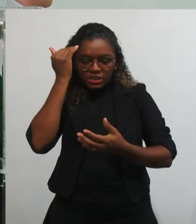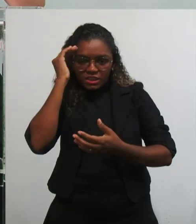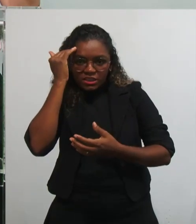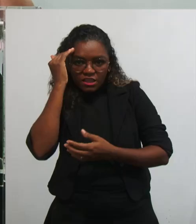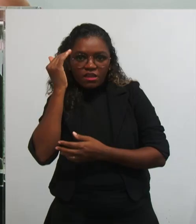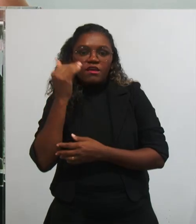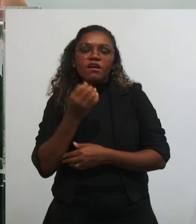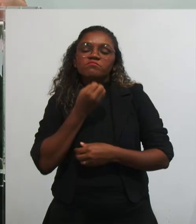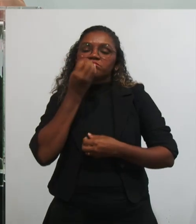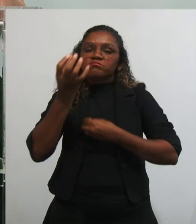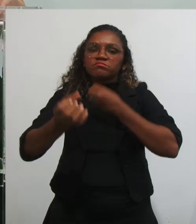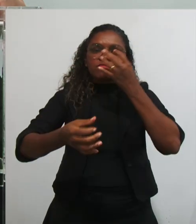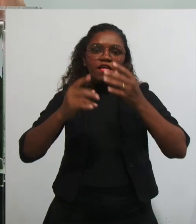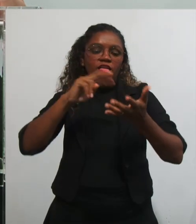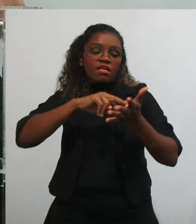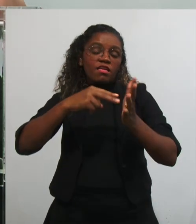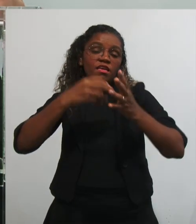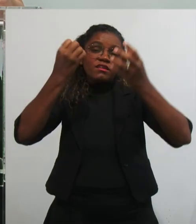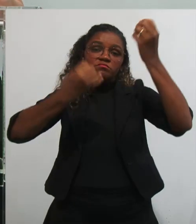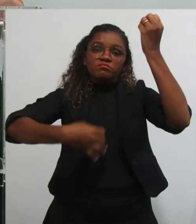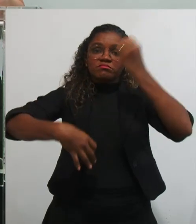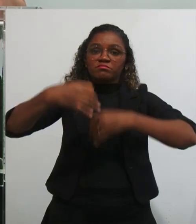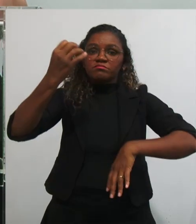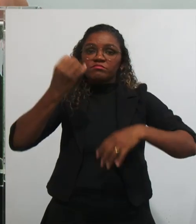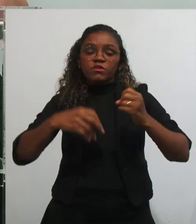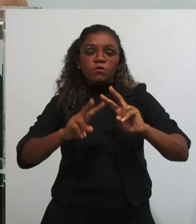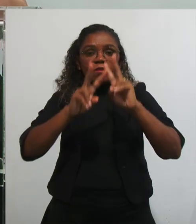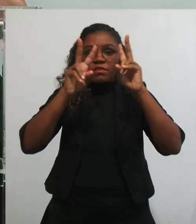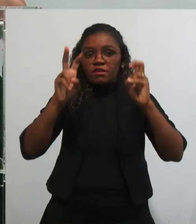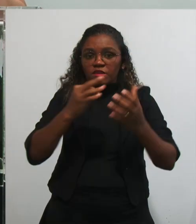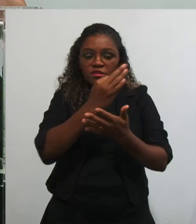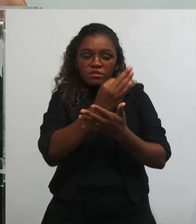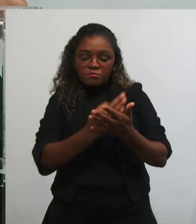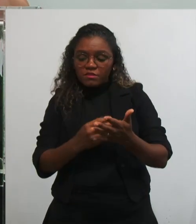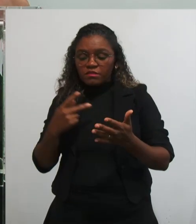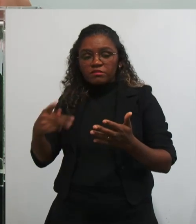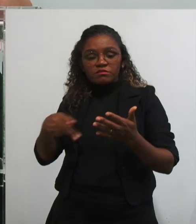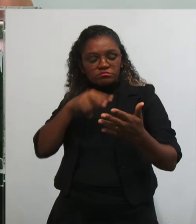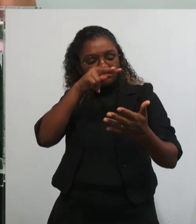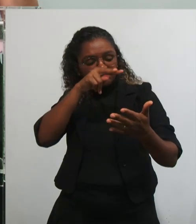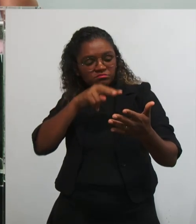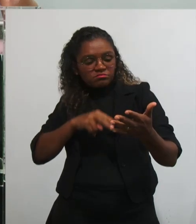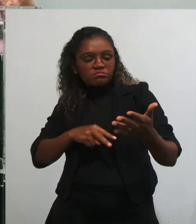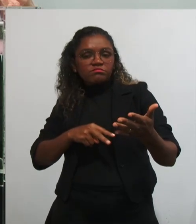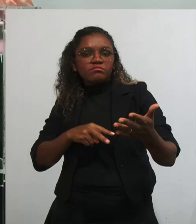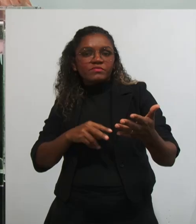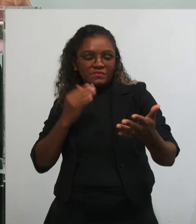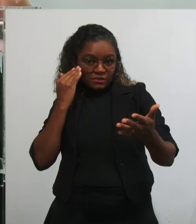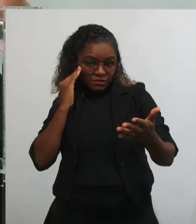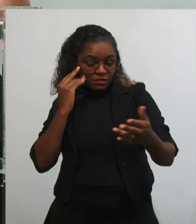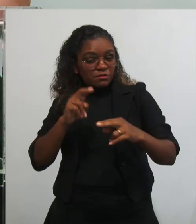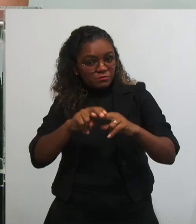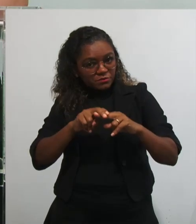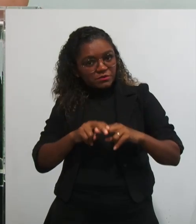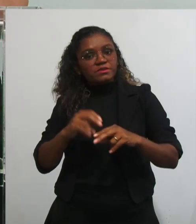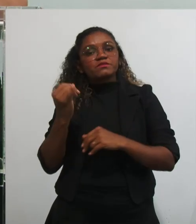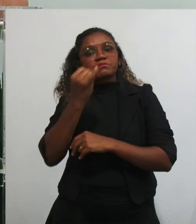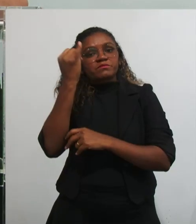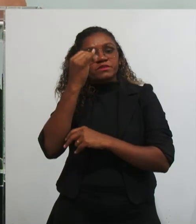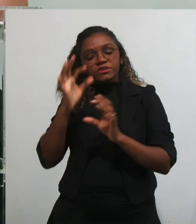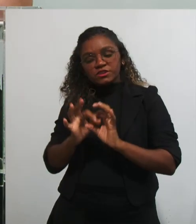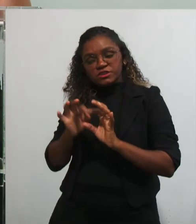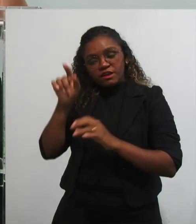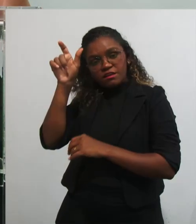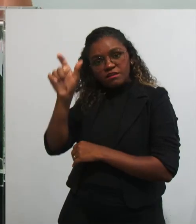atribuir sentidos àquela leitura que ele fez. Então, é importante também dar voz ao aluno para ele não ficar só